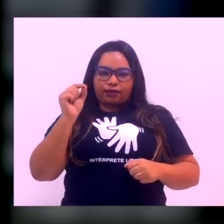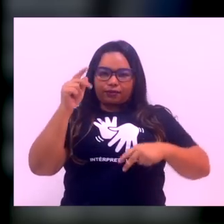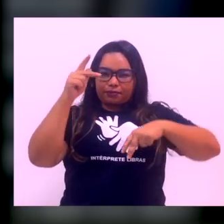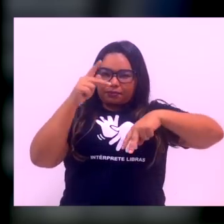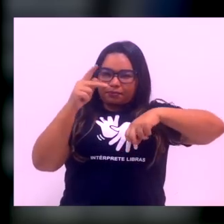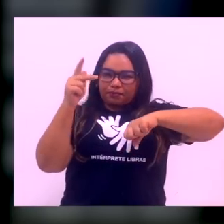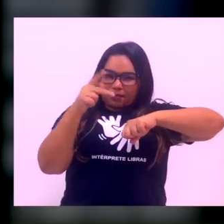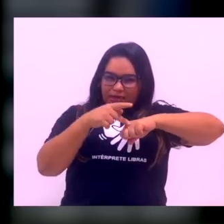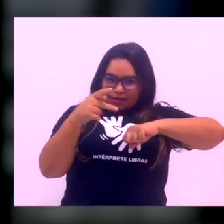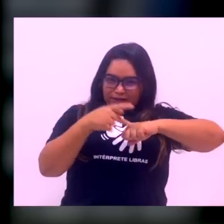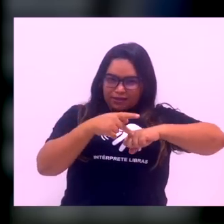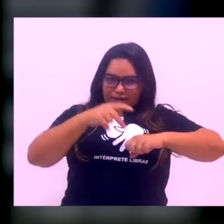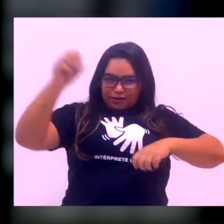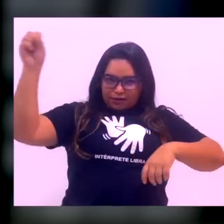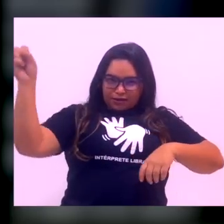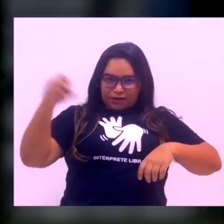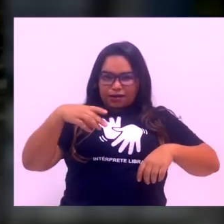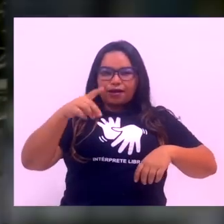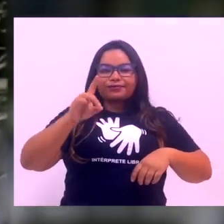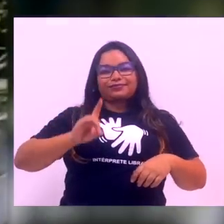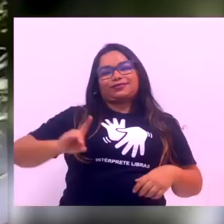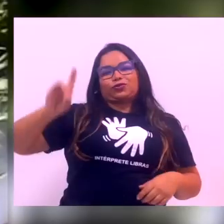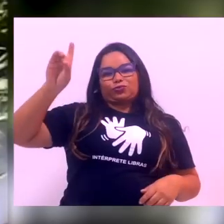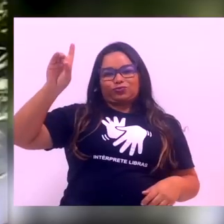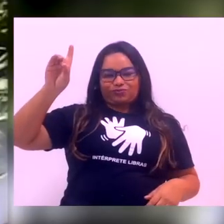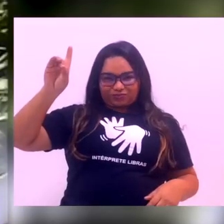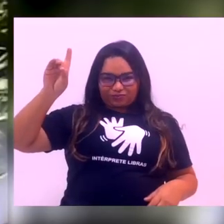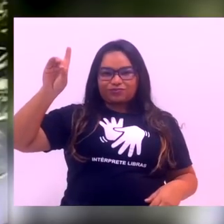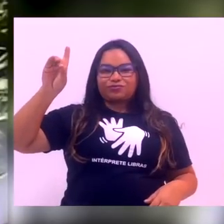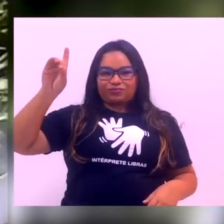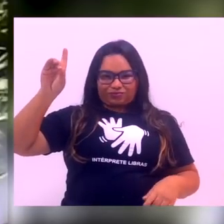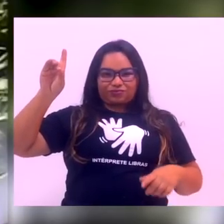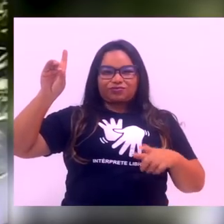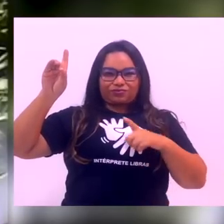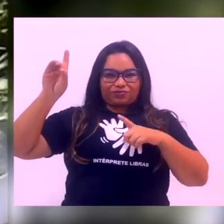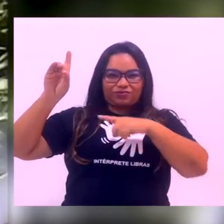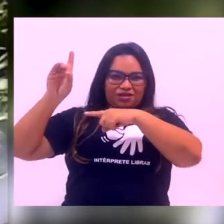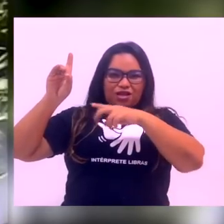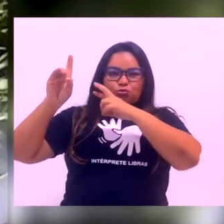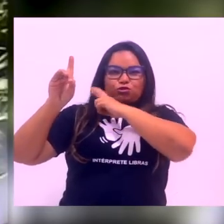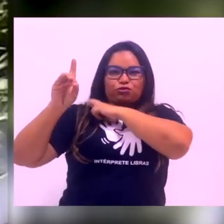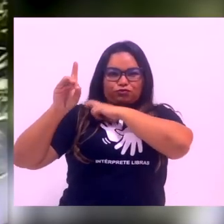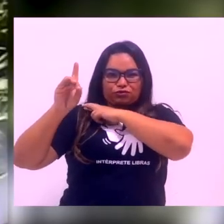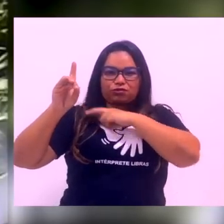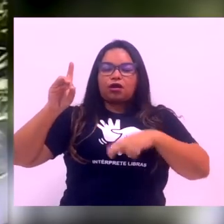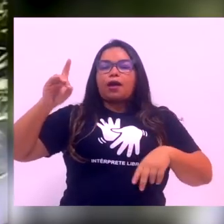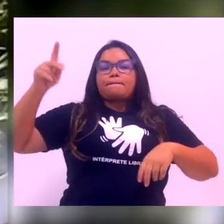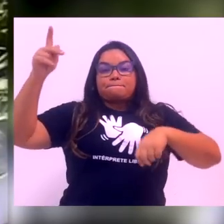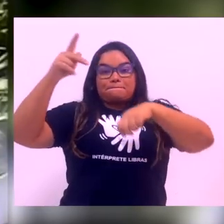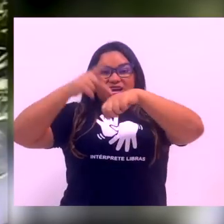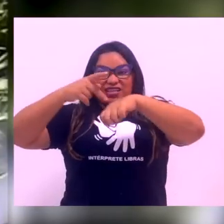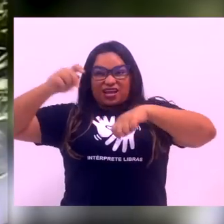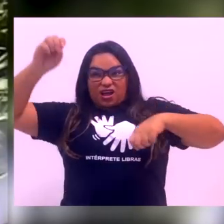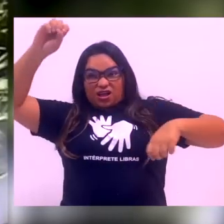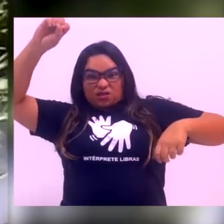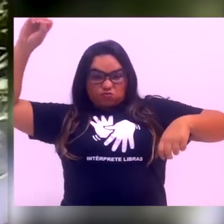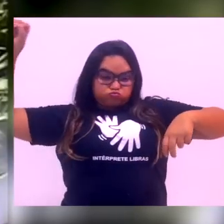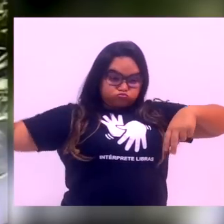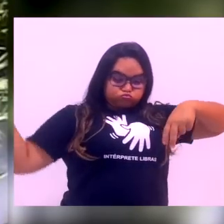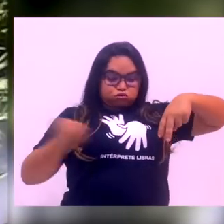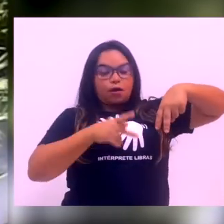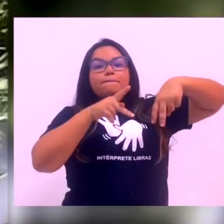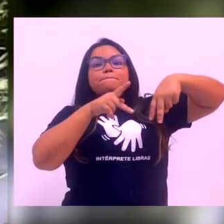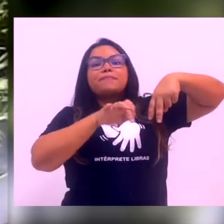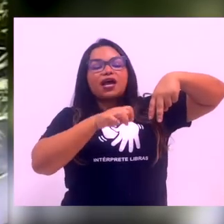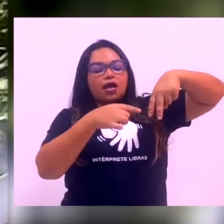Então, essa intervenção não é uma intervenção humana. Mas que tipo de intervenção será? É uma intervenção